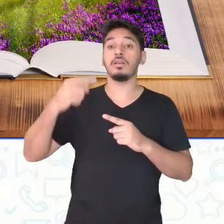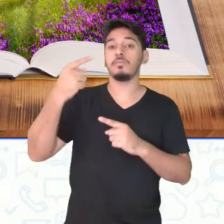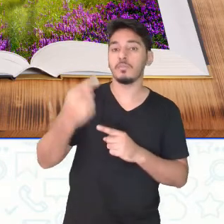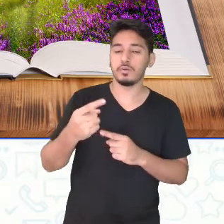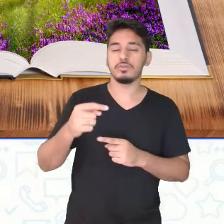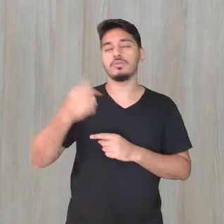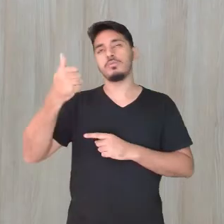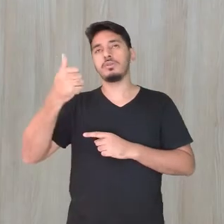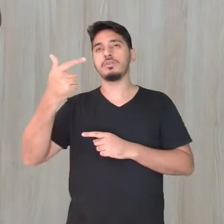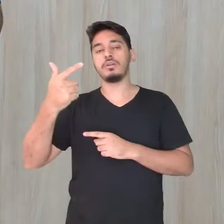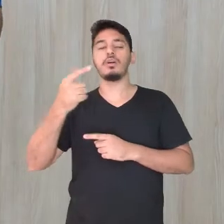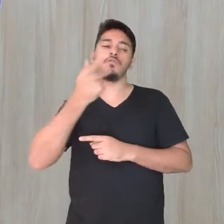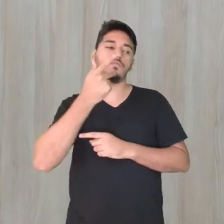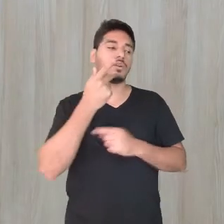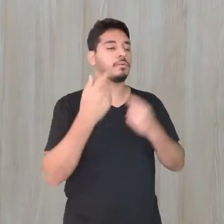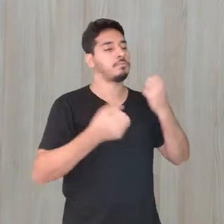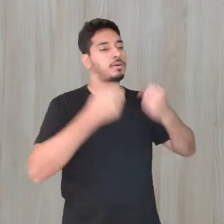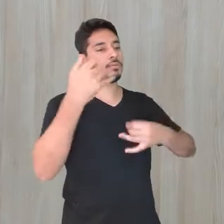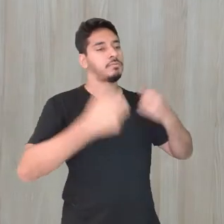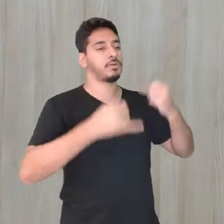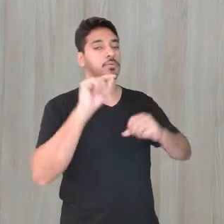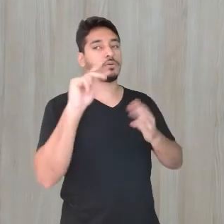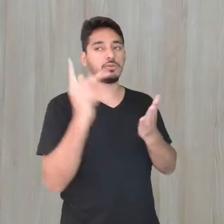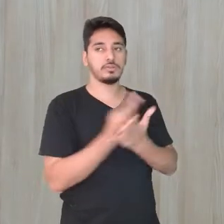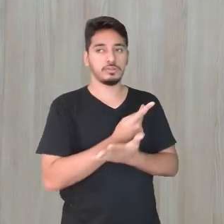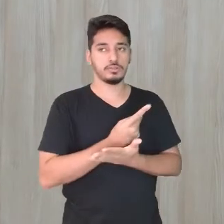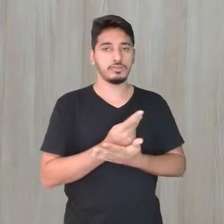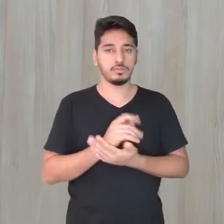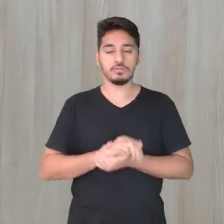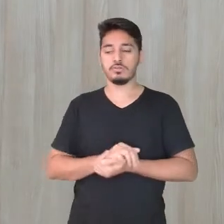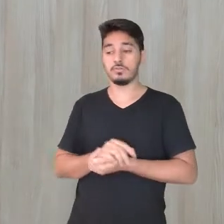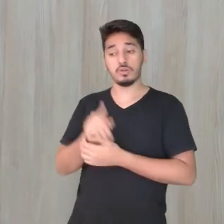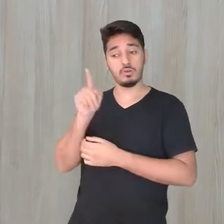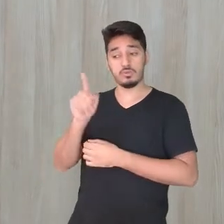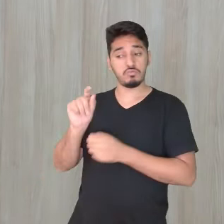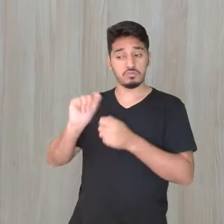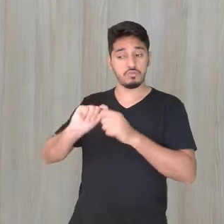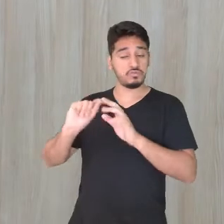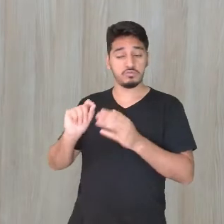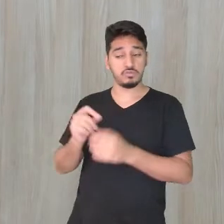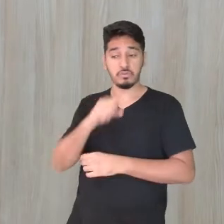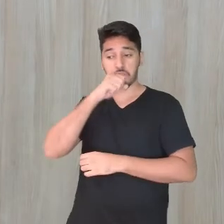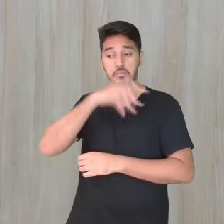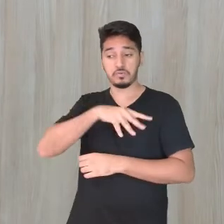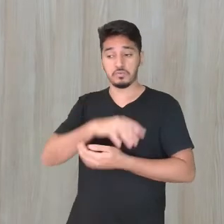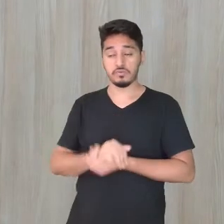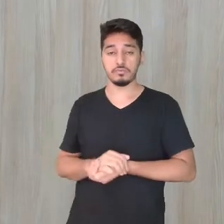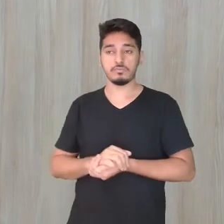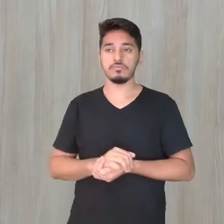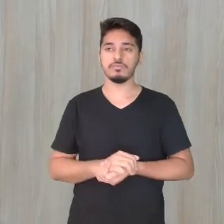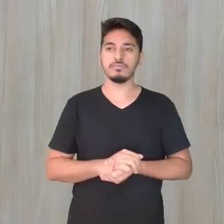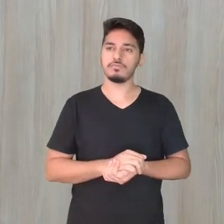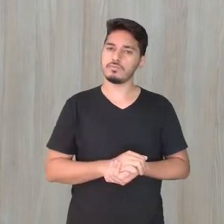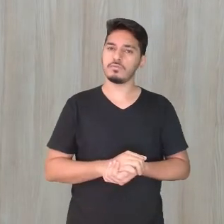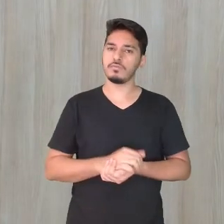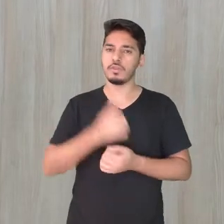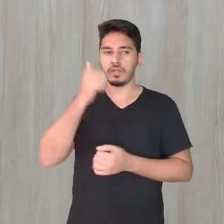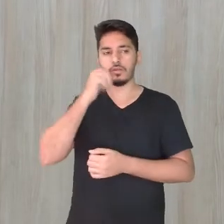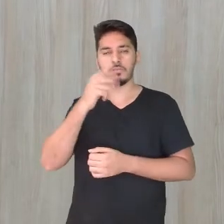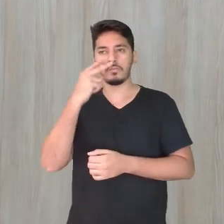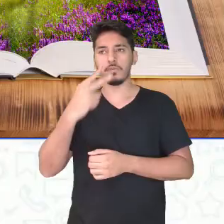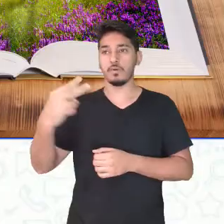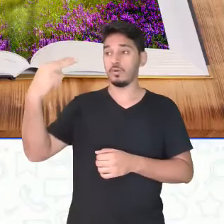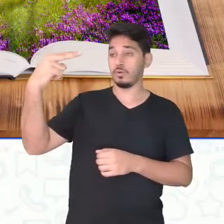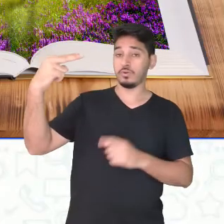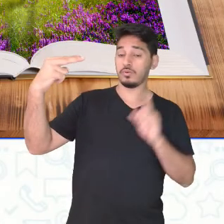enumero, eu vou dizer o que foi que aconteceu. Sua atitude foi péssima. Então, estou julgando. Ela me olhou, em seguida fui em